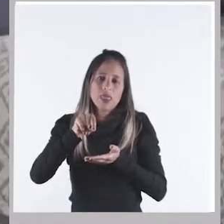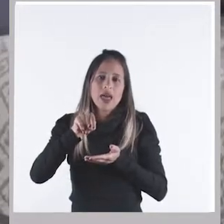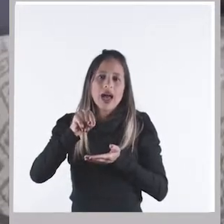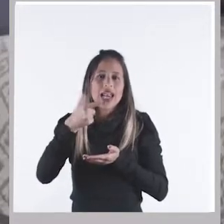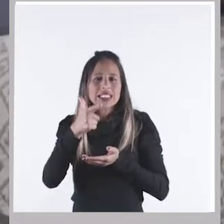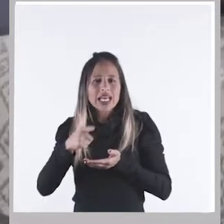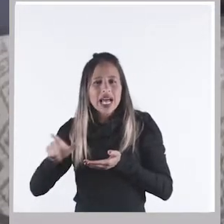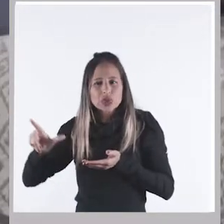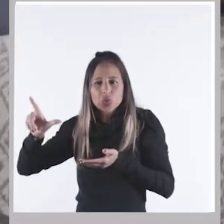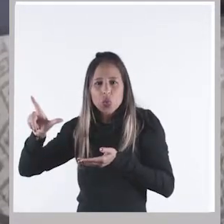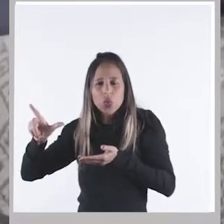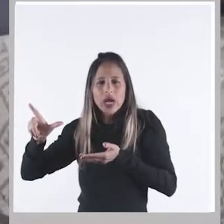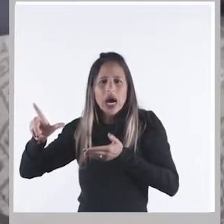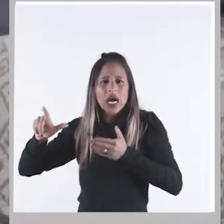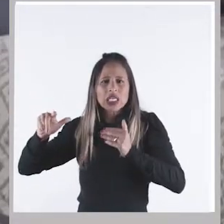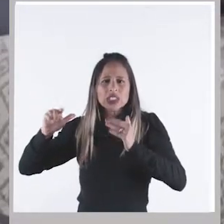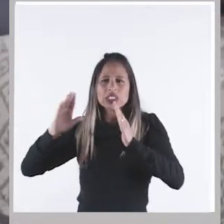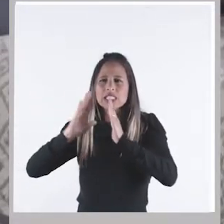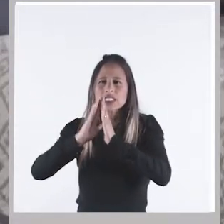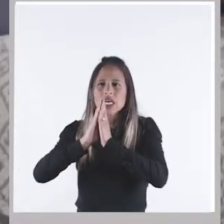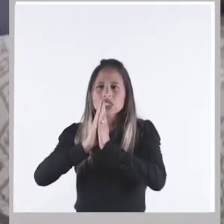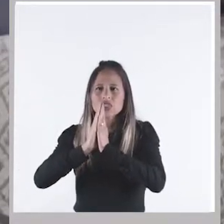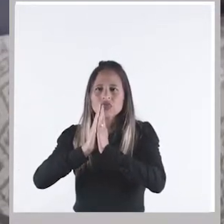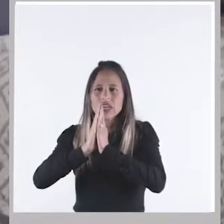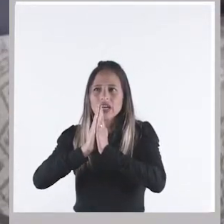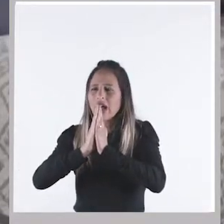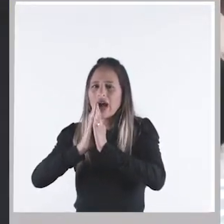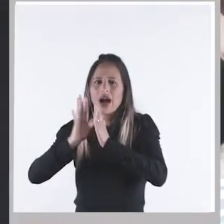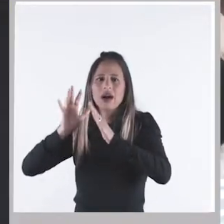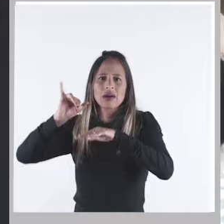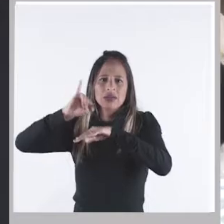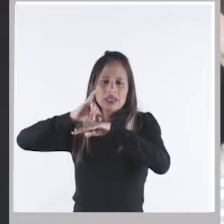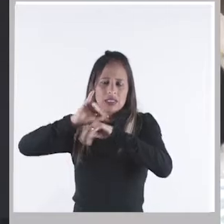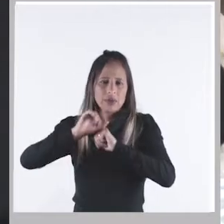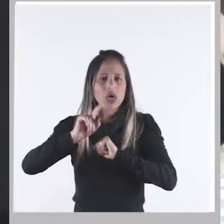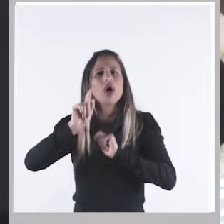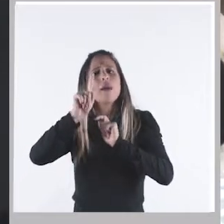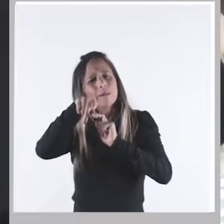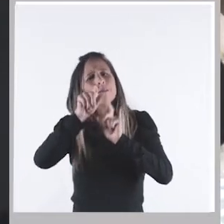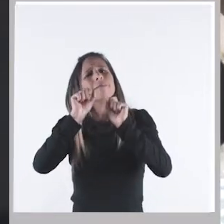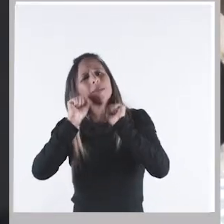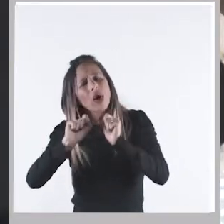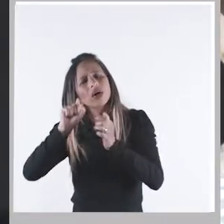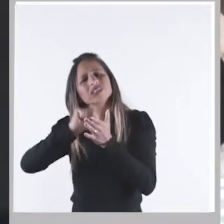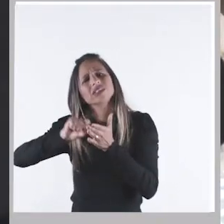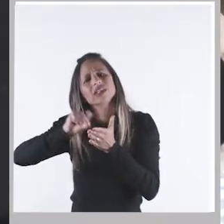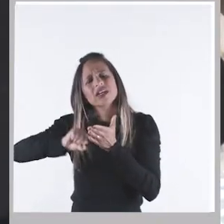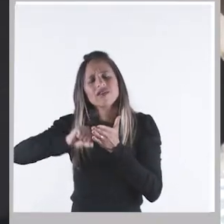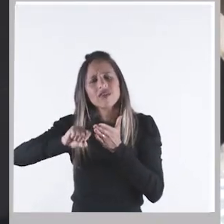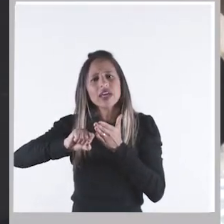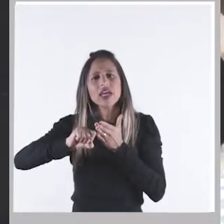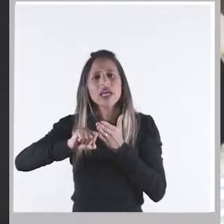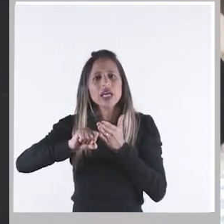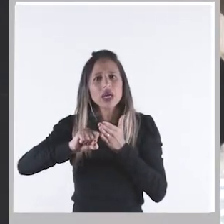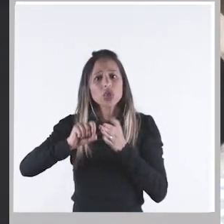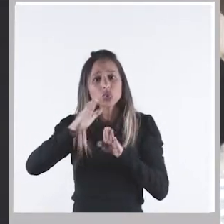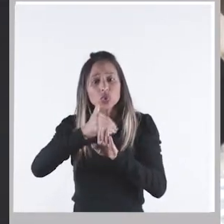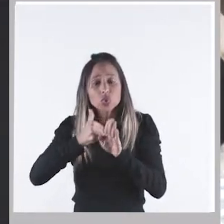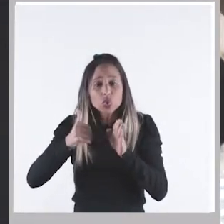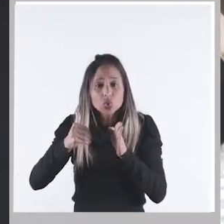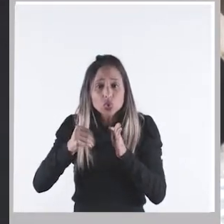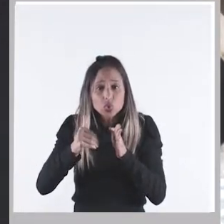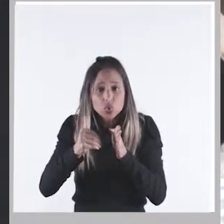desse lugar, desse altar, né? É desmitificar. Todo mundo pode escrever, sim. Todo mundo pode escrever. E